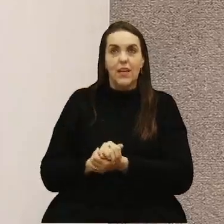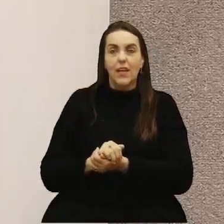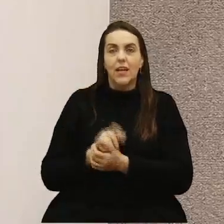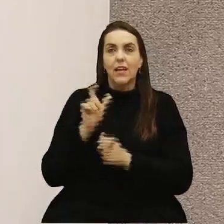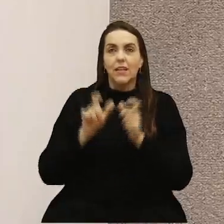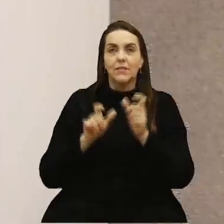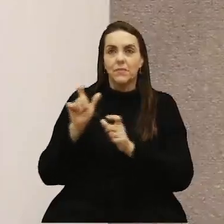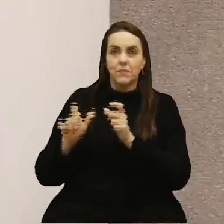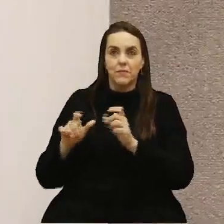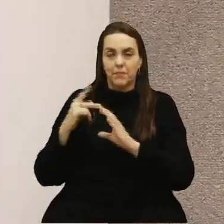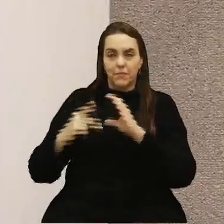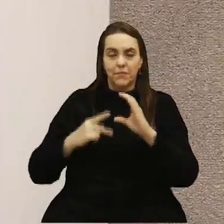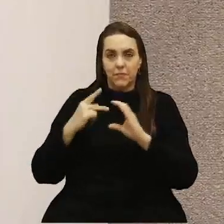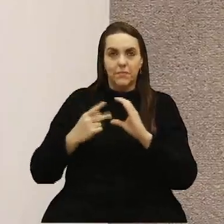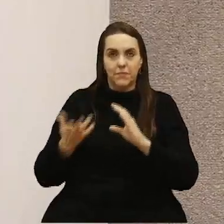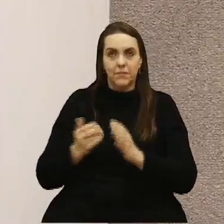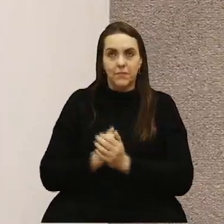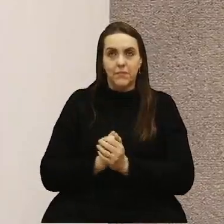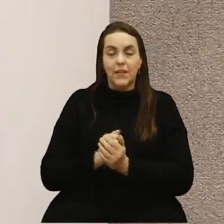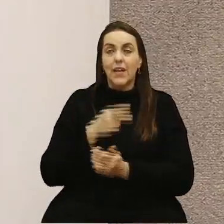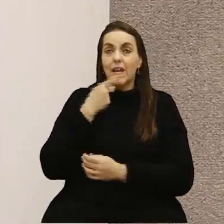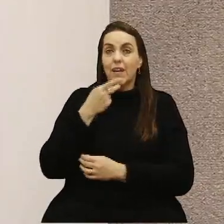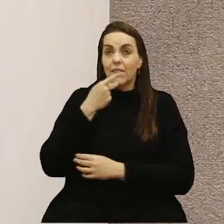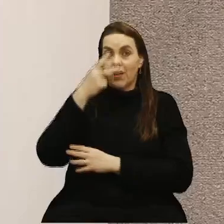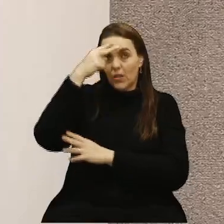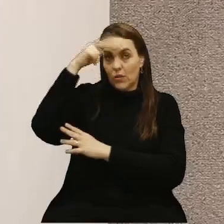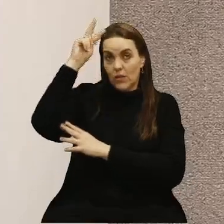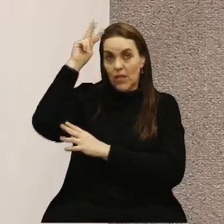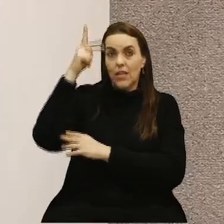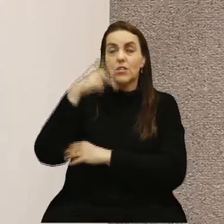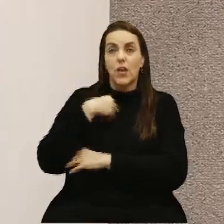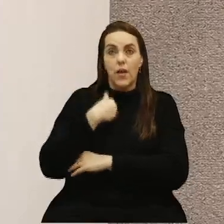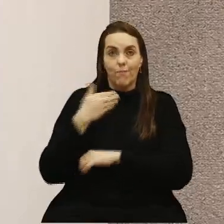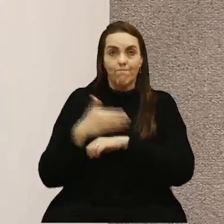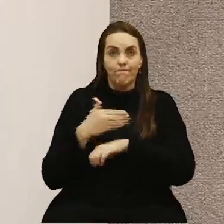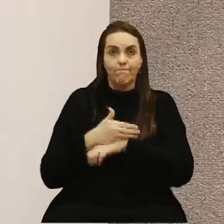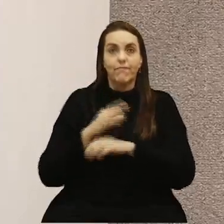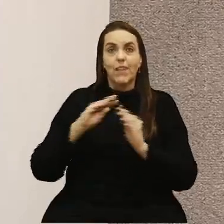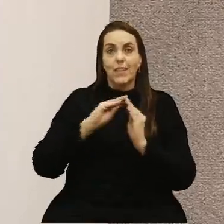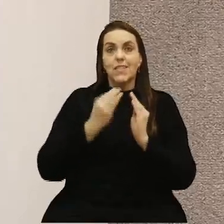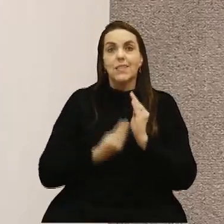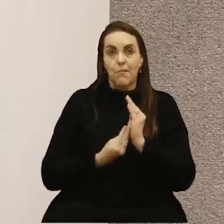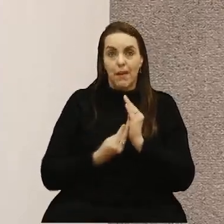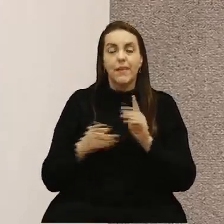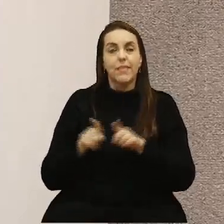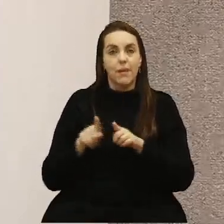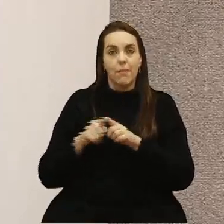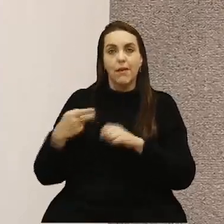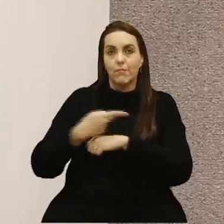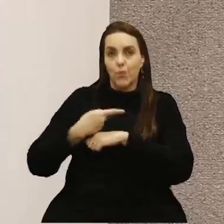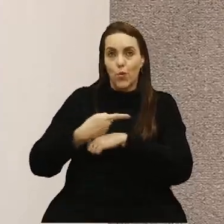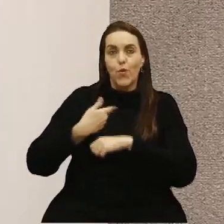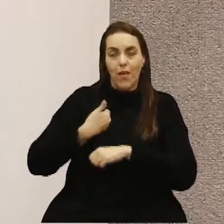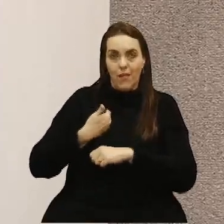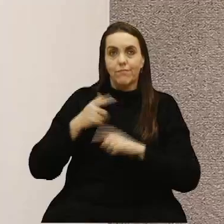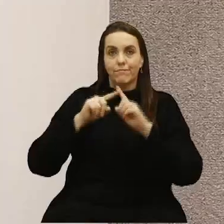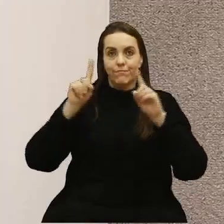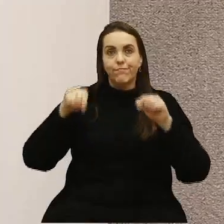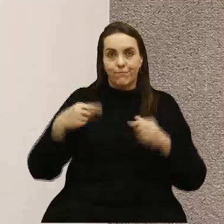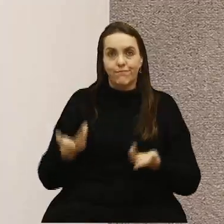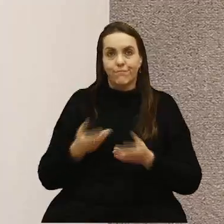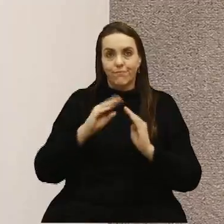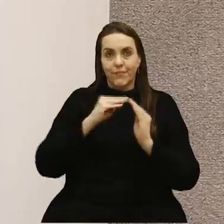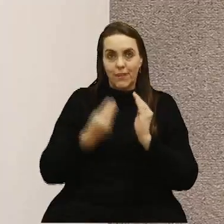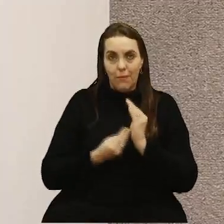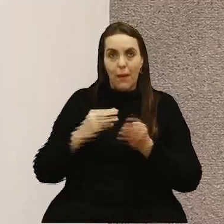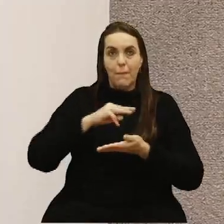dessa Câmara. Mas a fala do Edson me contempla quando fala sobre a questão do SAMAI, porque também fui procurado por servidores do SAMAI que me enviaram também mensagem